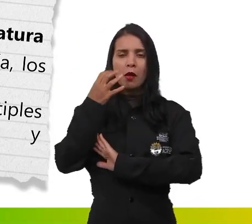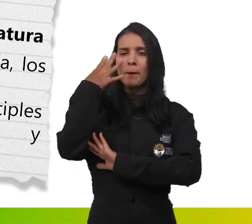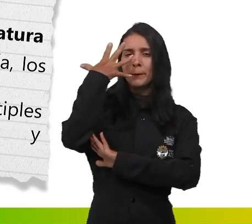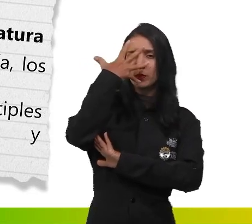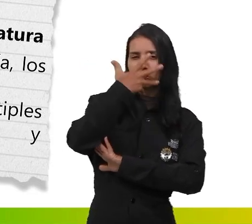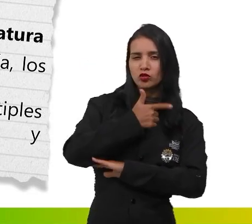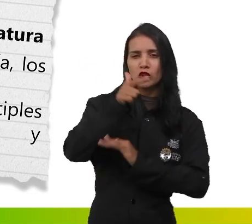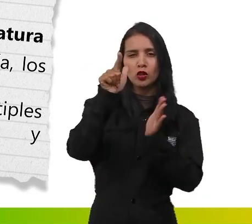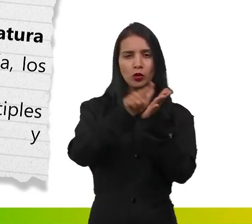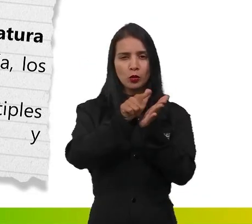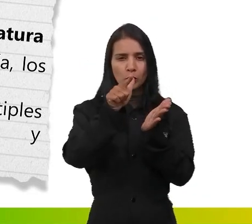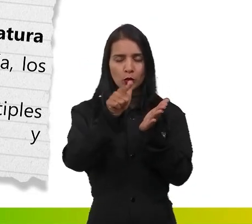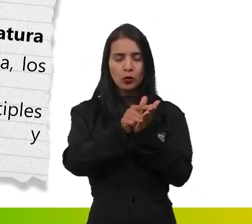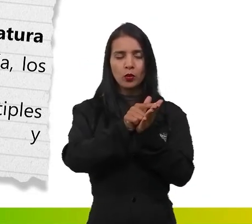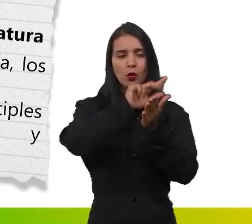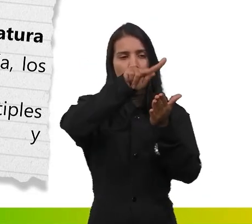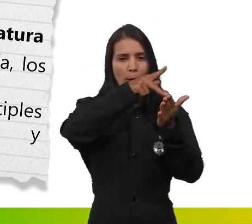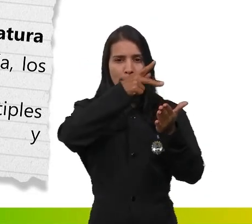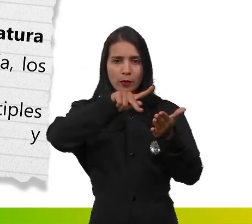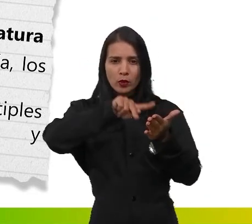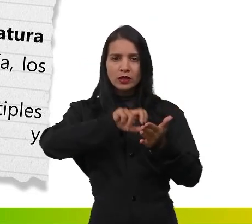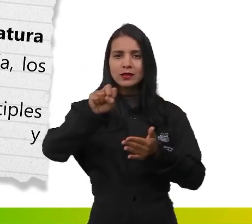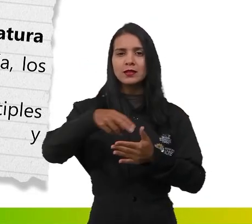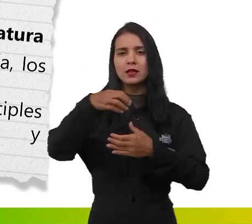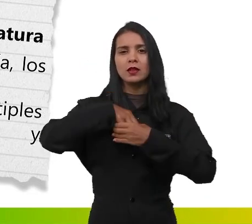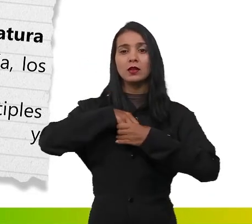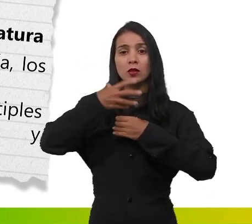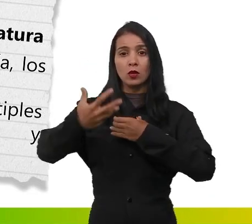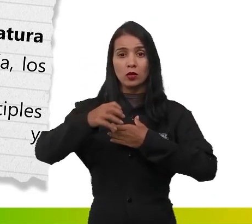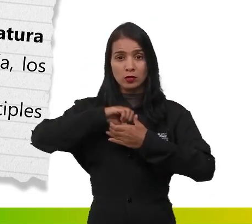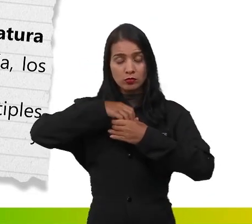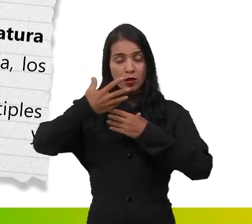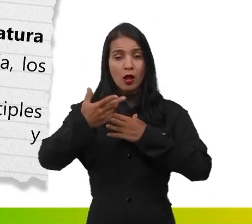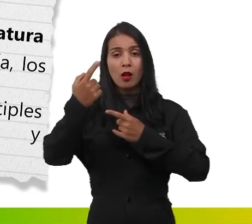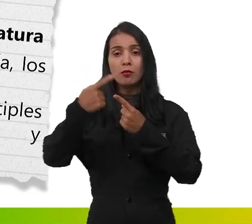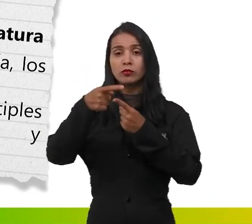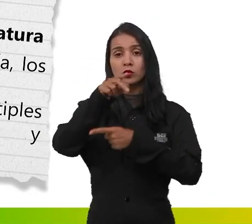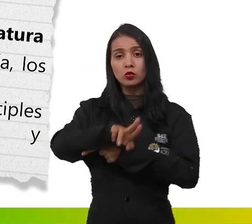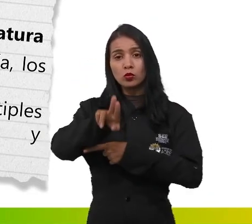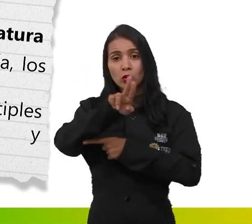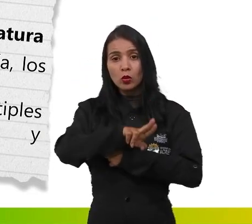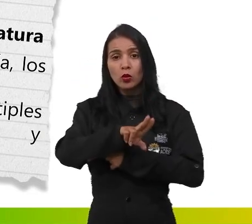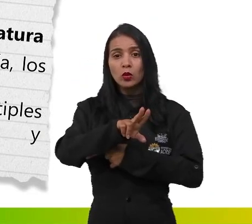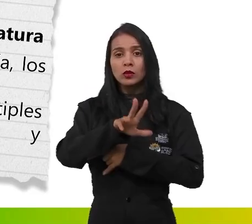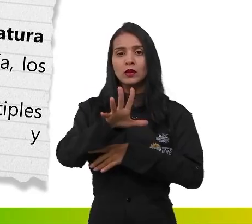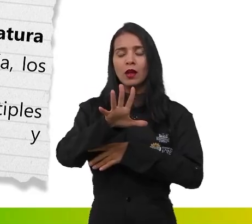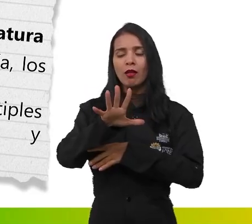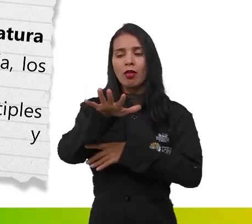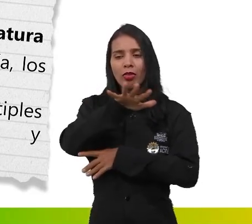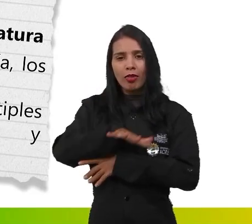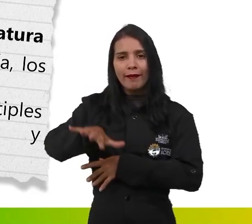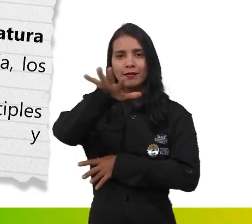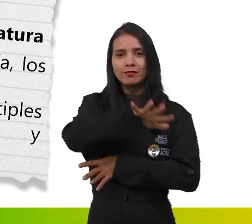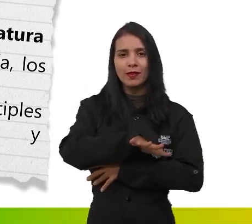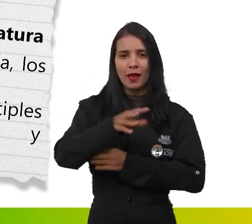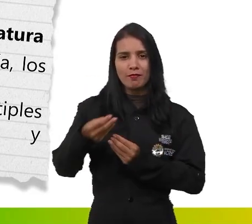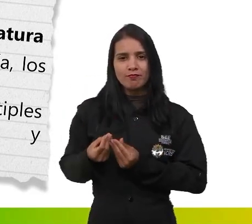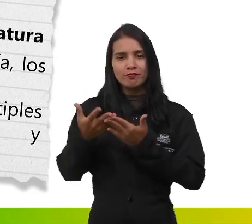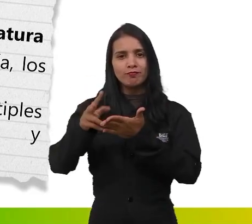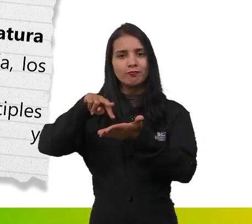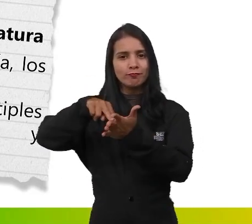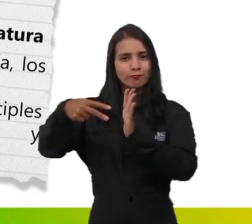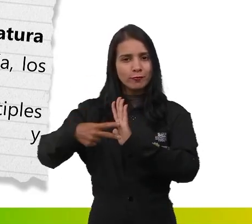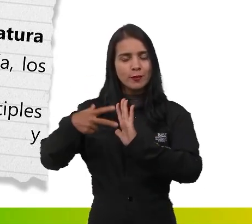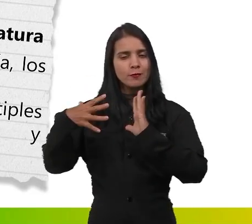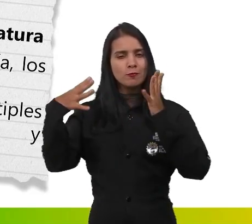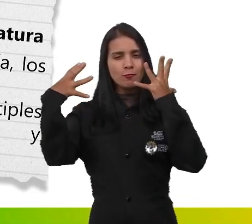que o eu lírico utiliza como um recurso estilístico do belo das palavras. E aí trabalhamos com